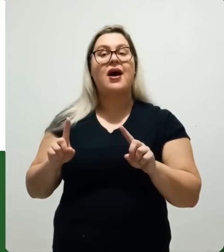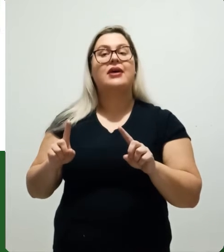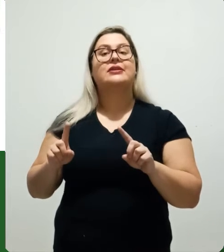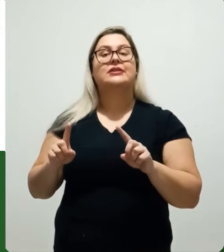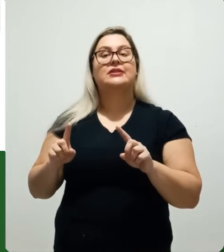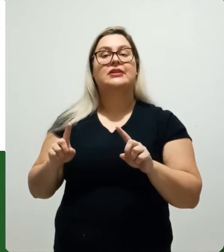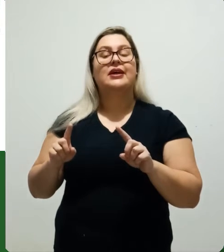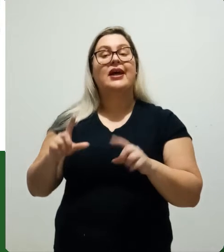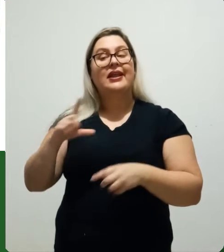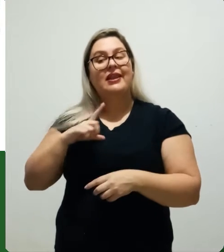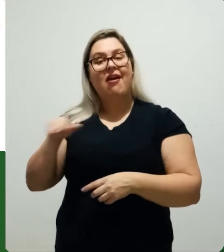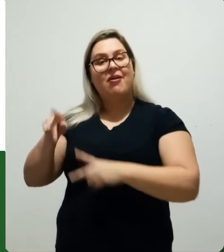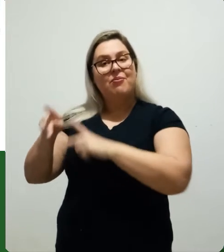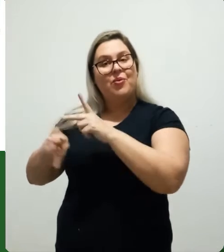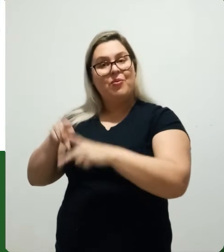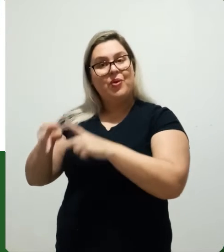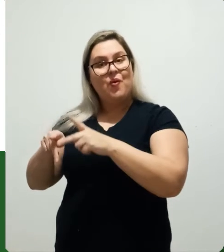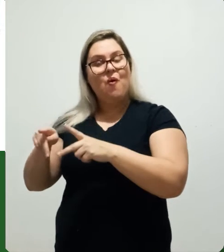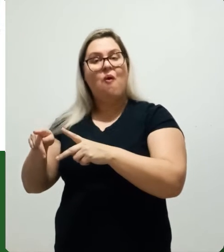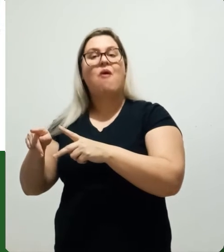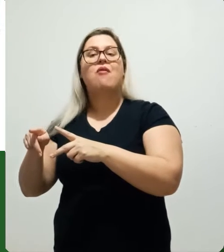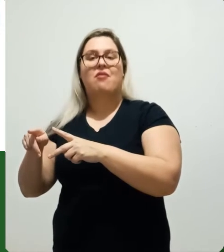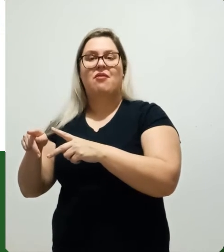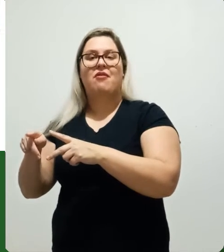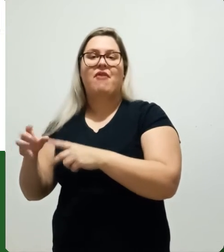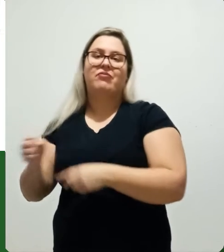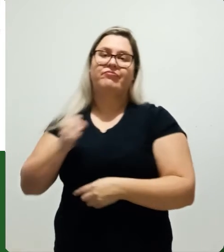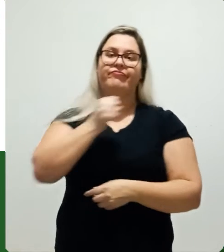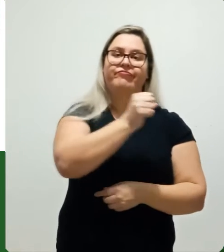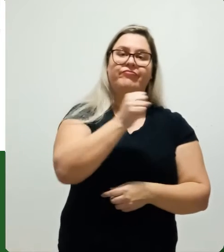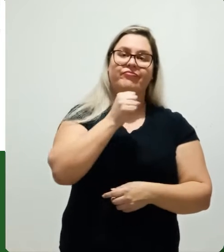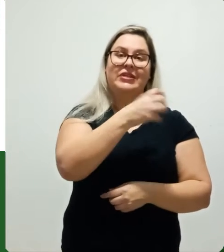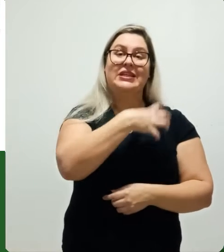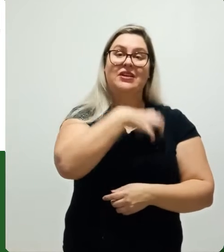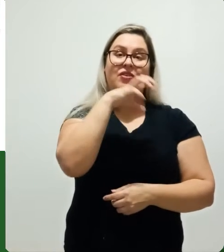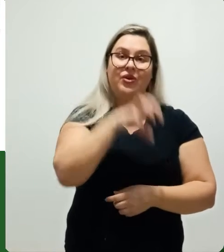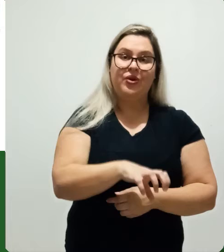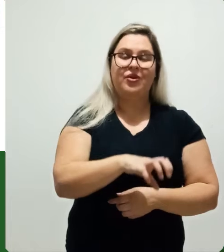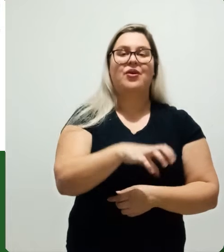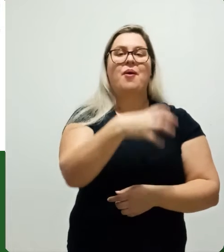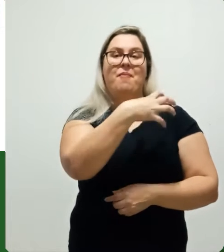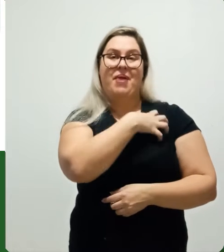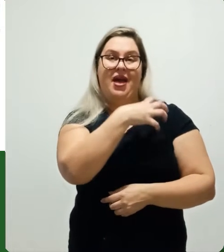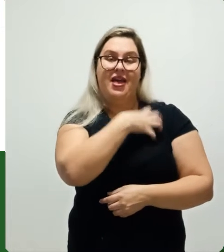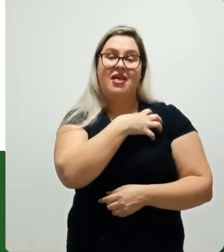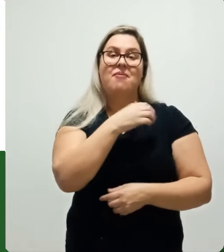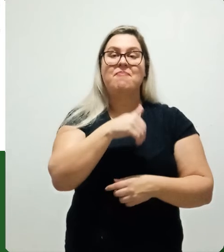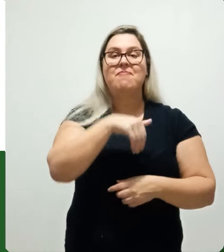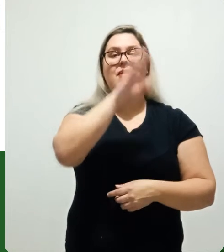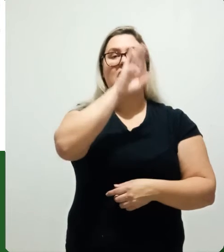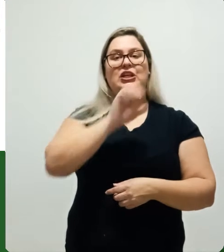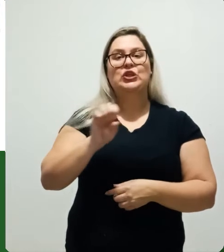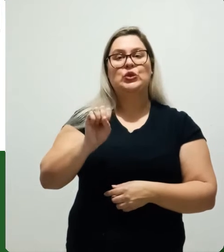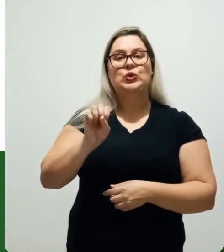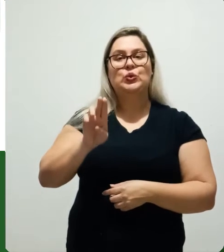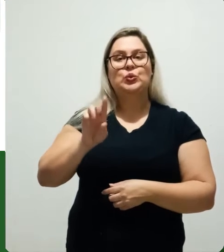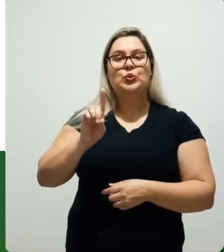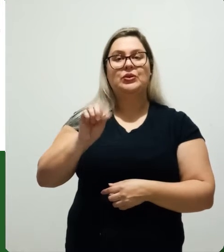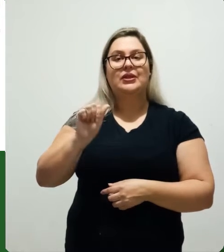público acaba na região aqui, e nós temos em Salvador, na Bahia, uma presença maior de sudaneses, que